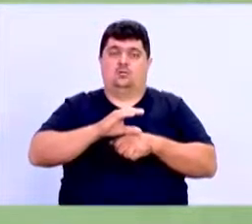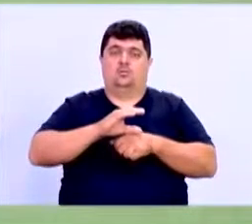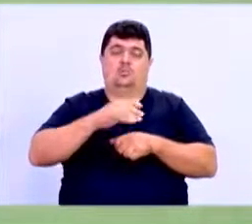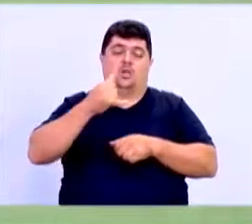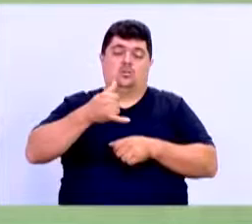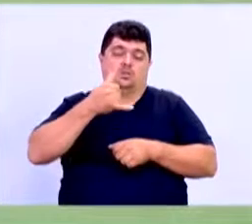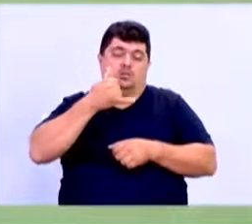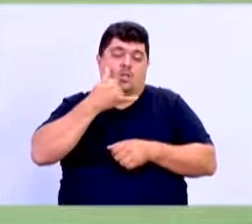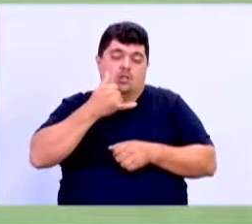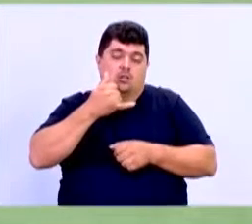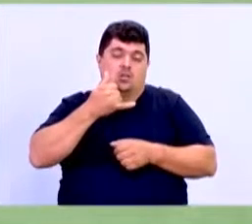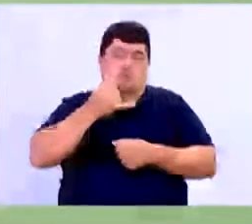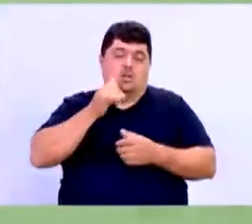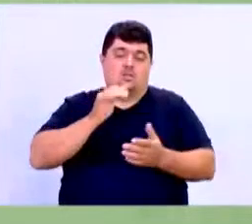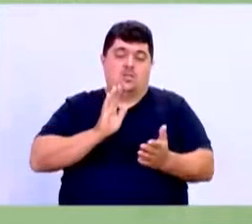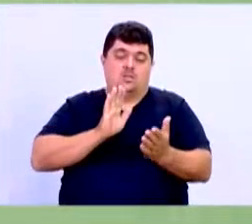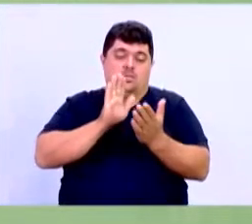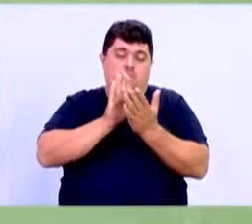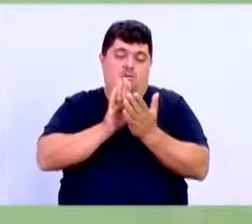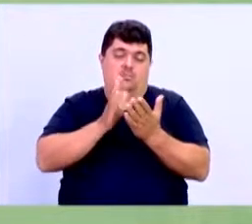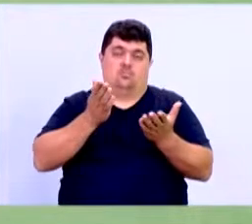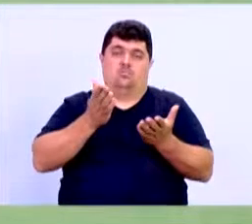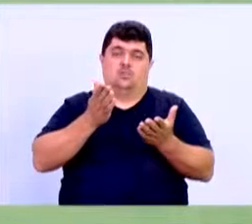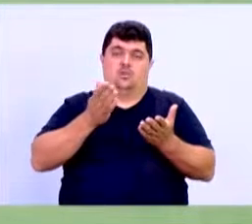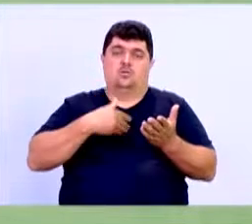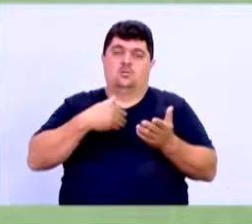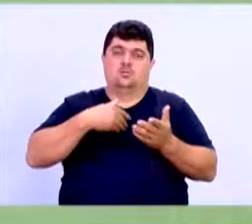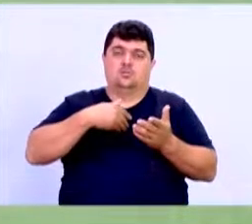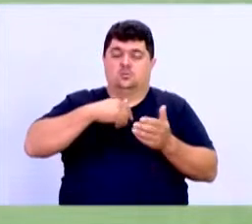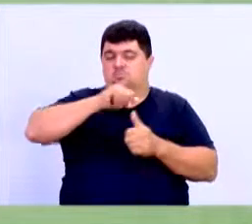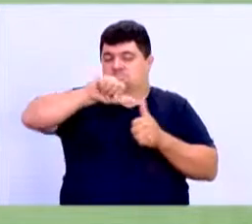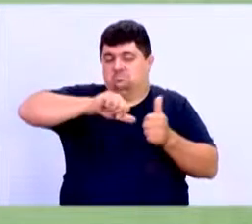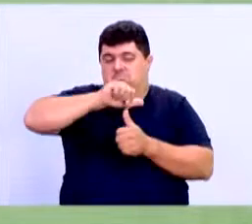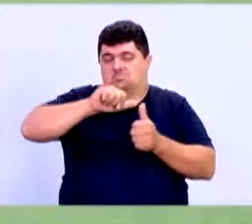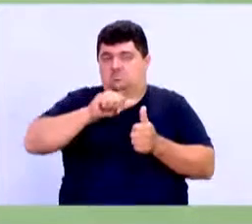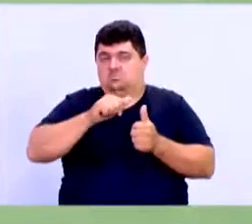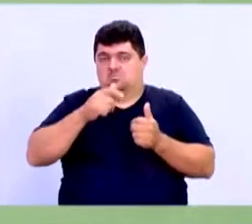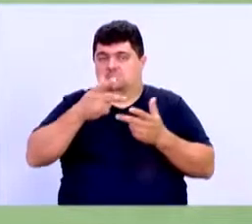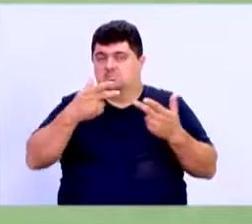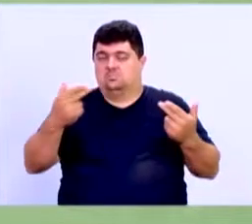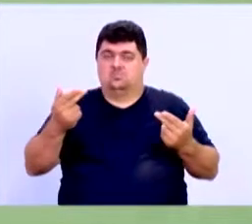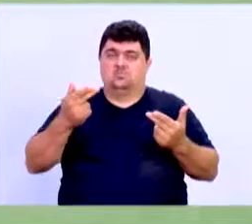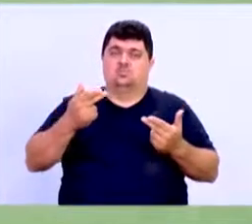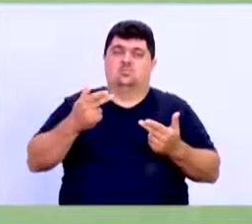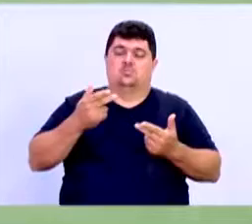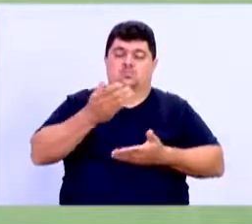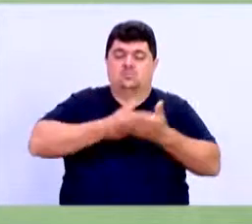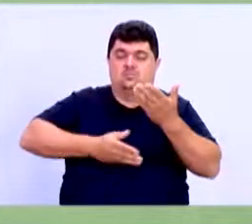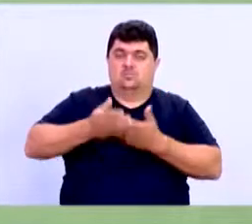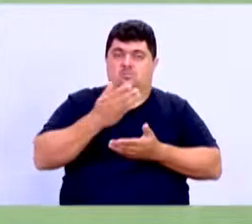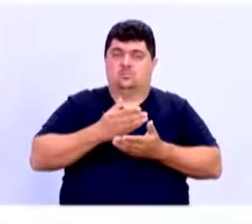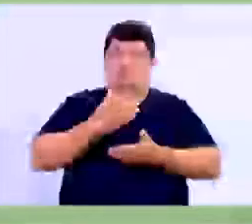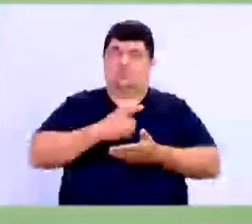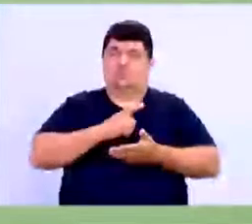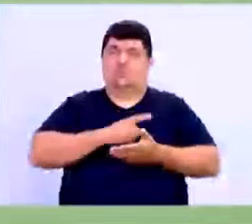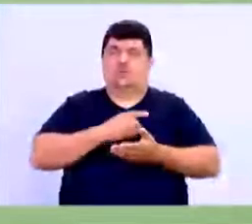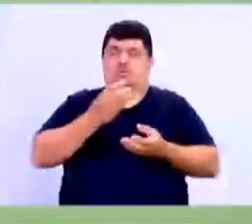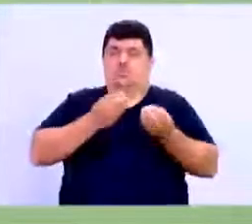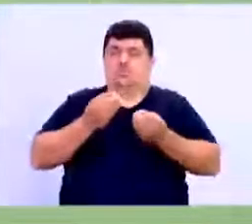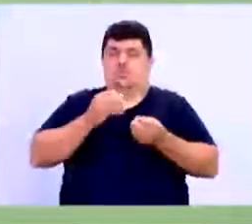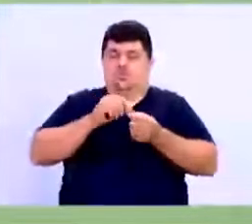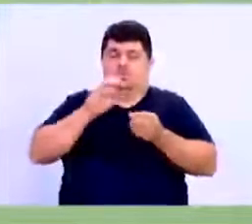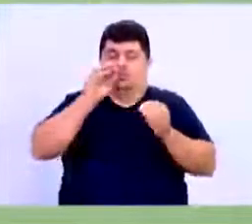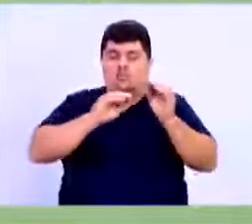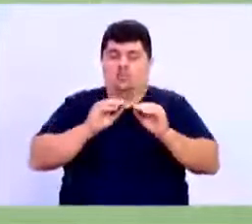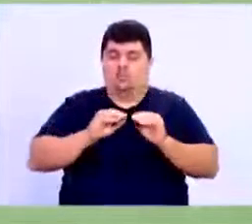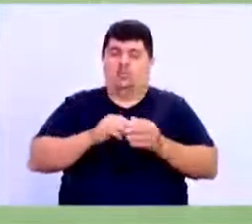nomenclatura pode variar de acordo com a direção em que se lê o relacionamento. Então, existe aí uma forma de estar declarando